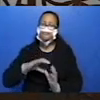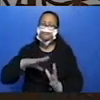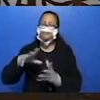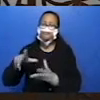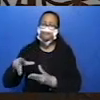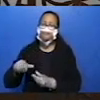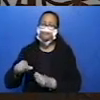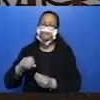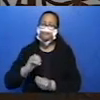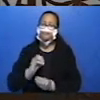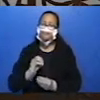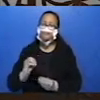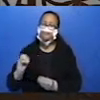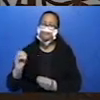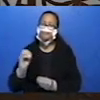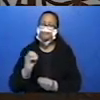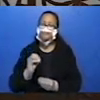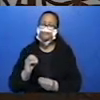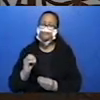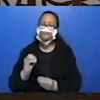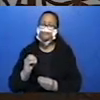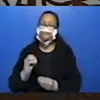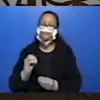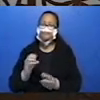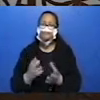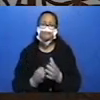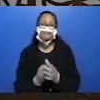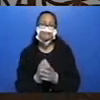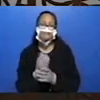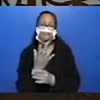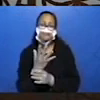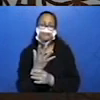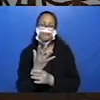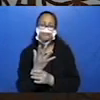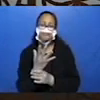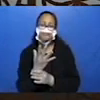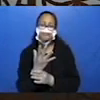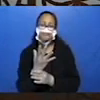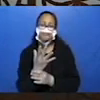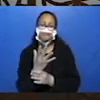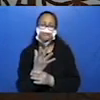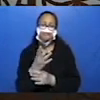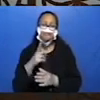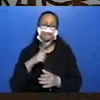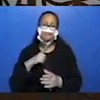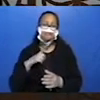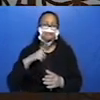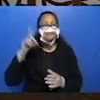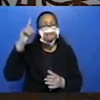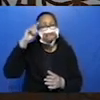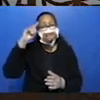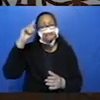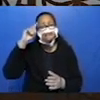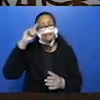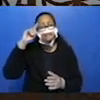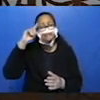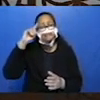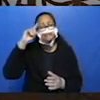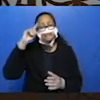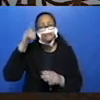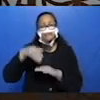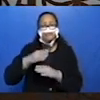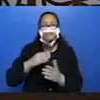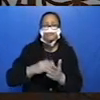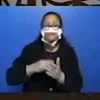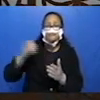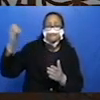lado. Desse jeito, as plantas, a minha horta, vão ficar o dia todo recebendo essa